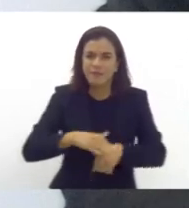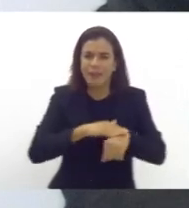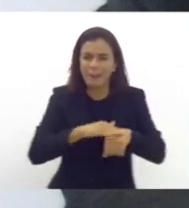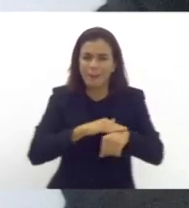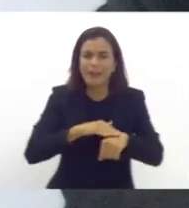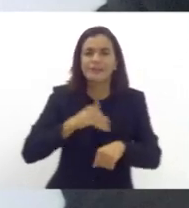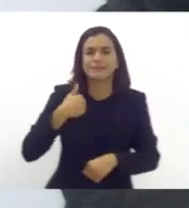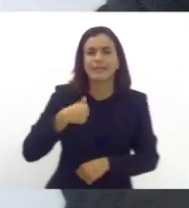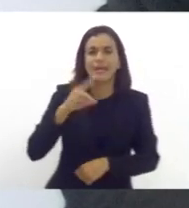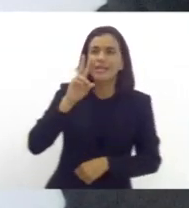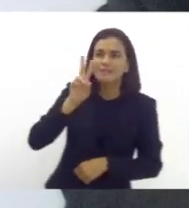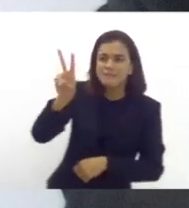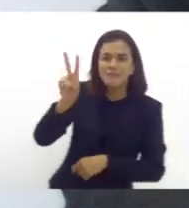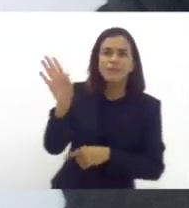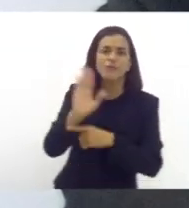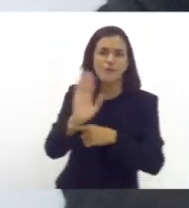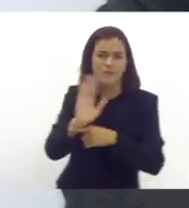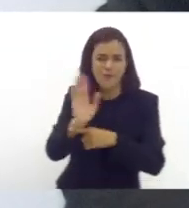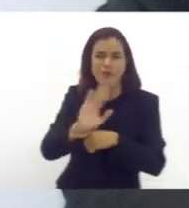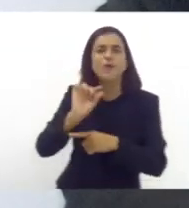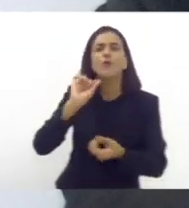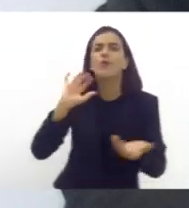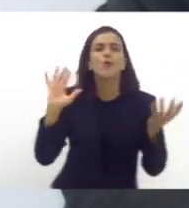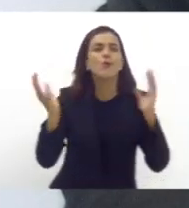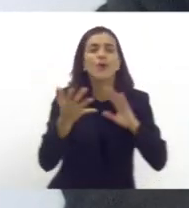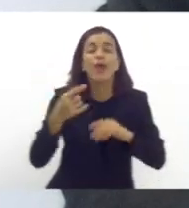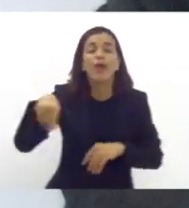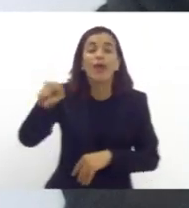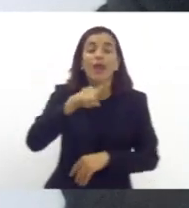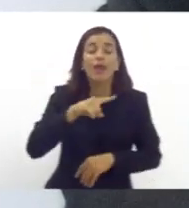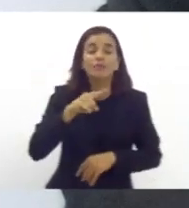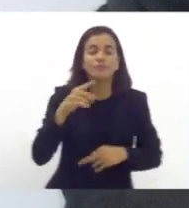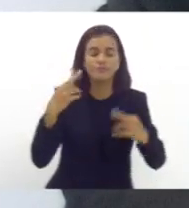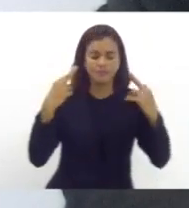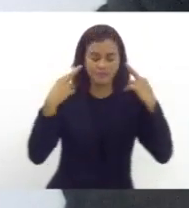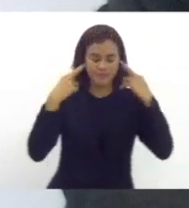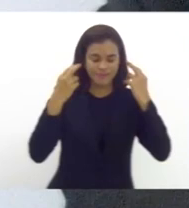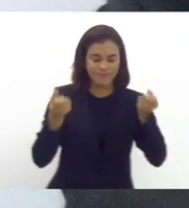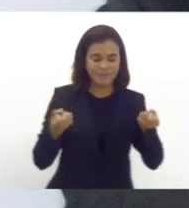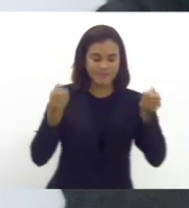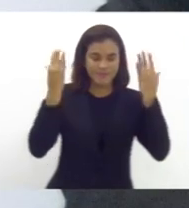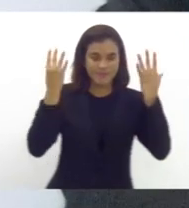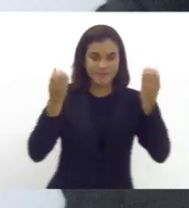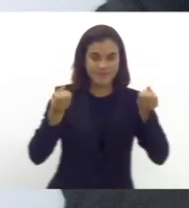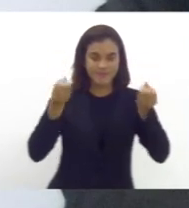viram no vídeo o que acontece eles só se fazem de